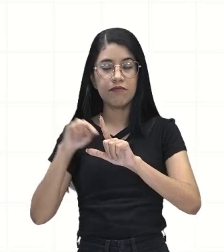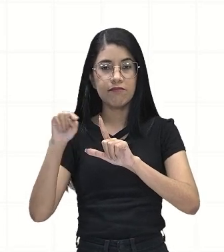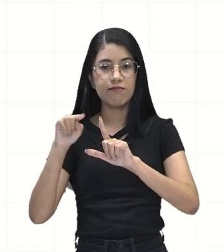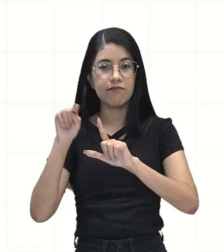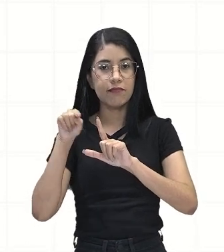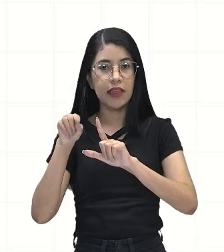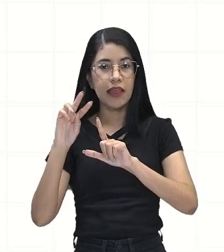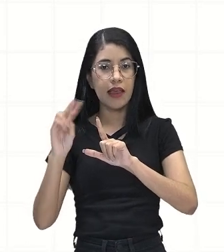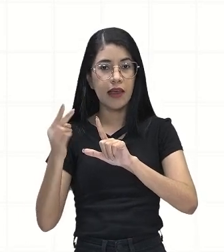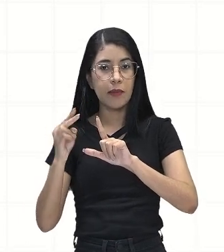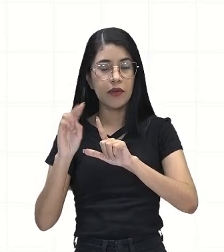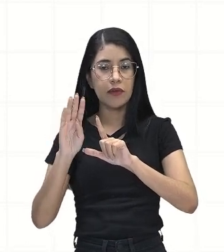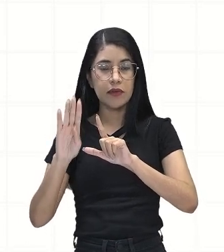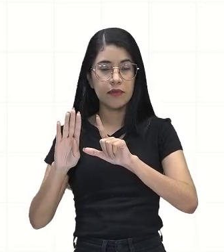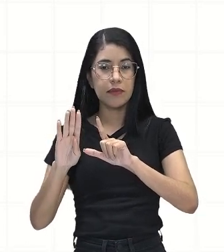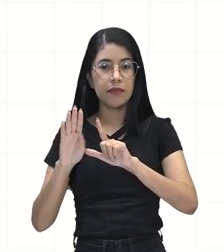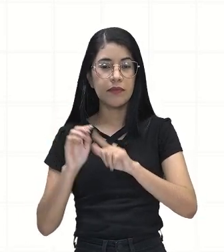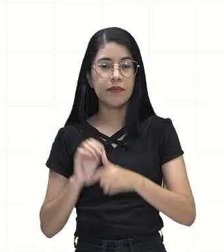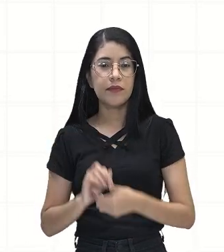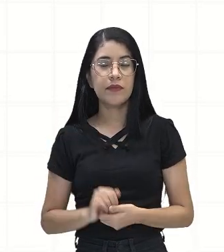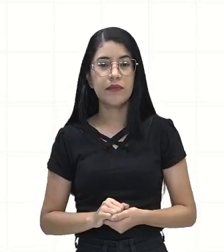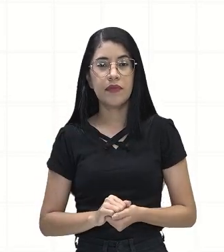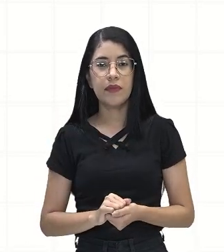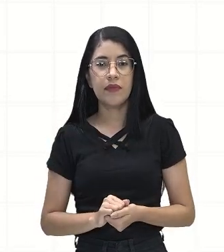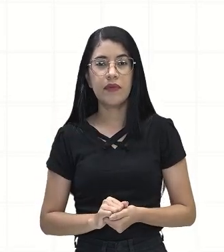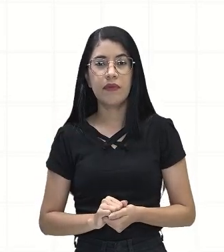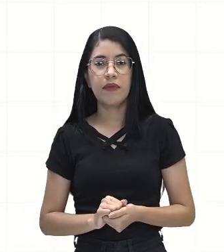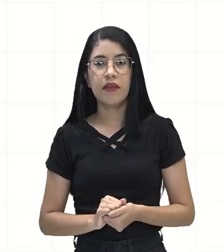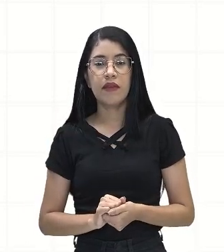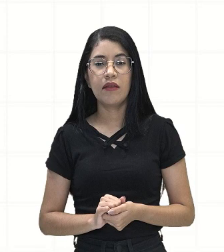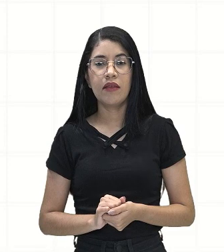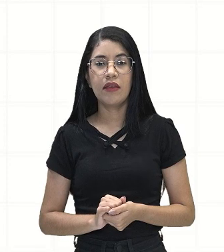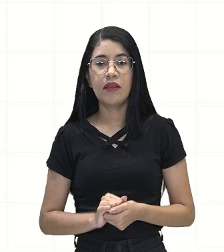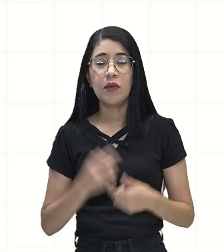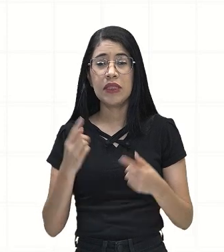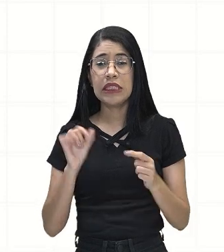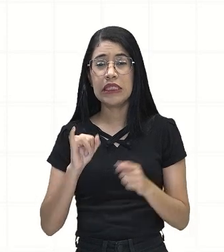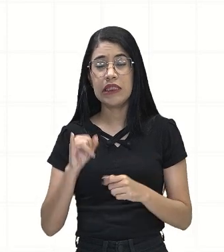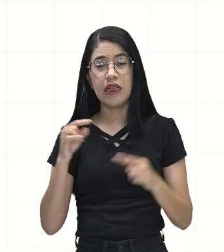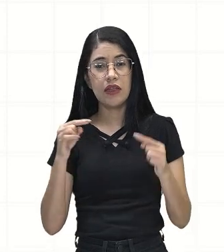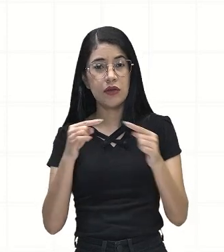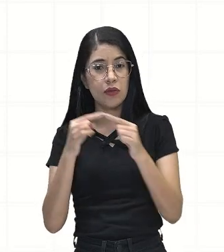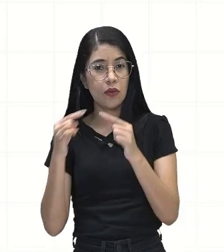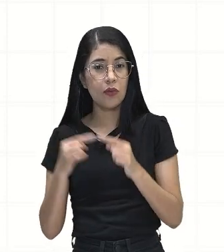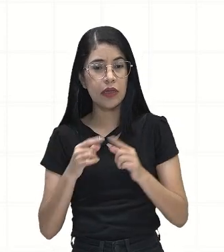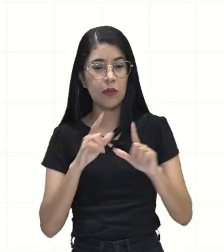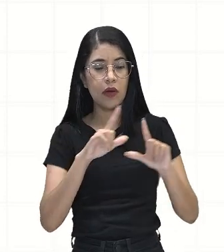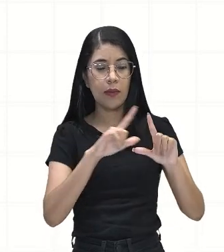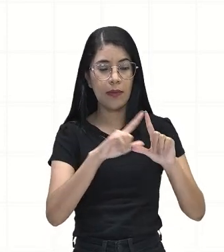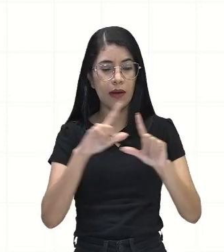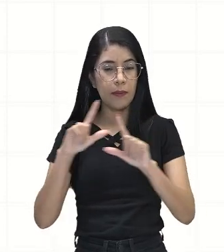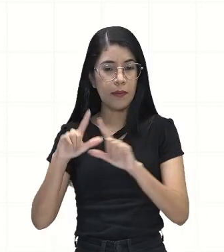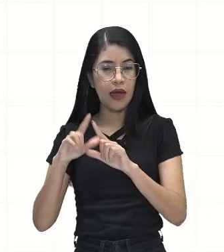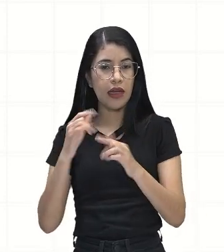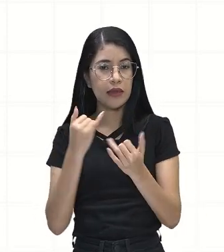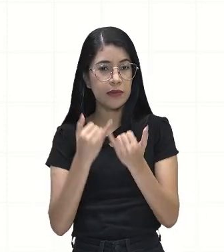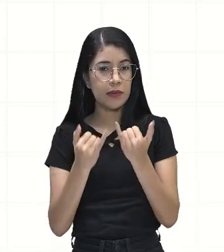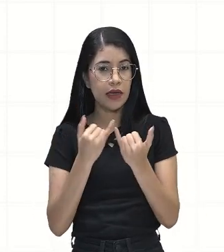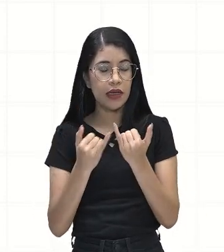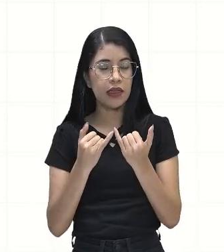B, ok? E aí, se eles são proporcionais, né, pela semelhança de triângulo, eles